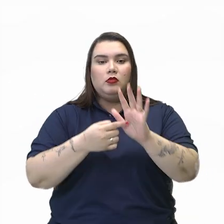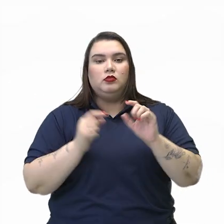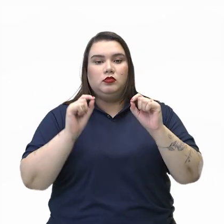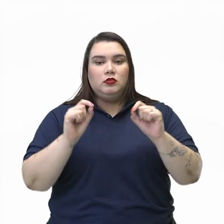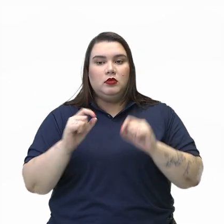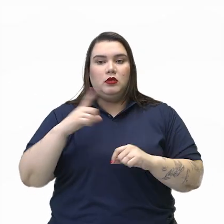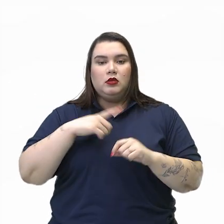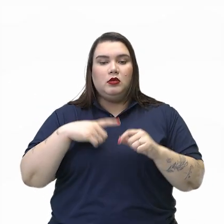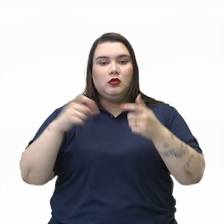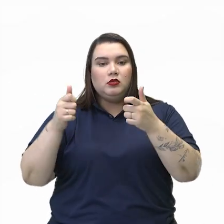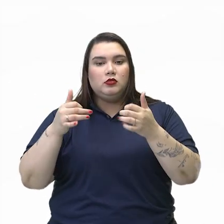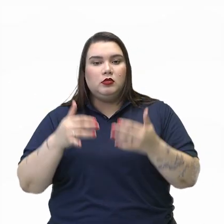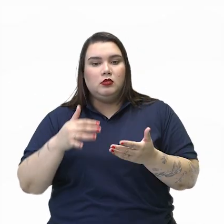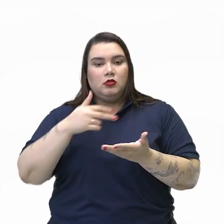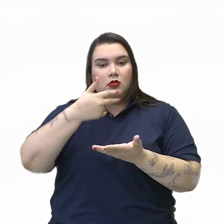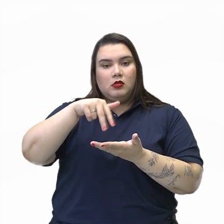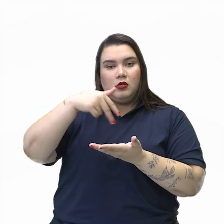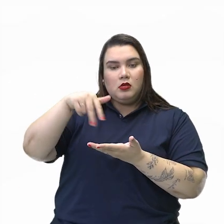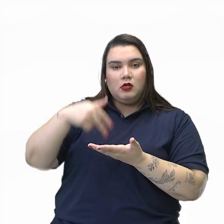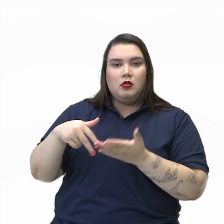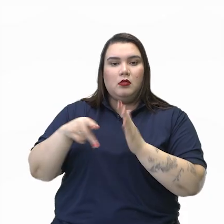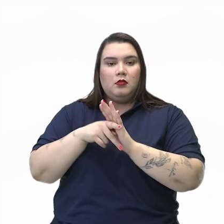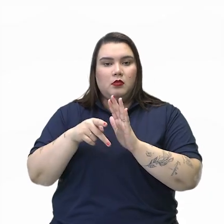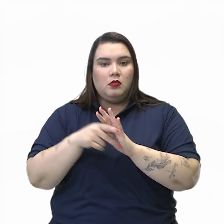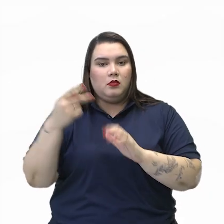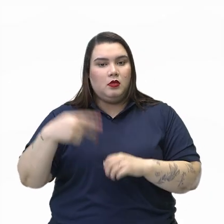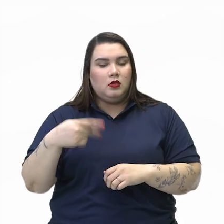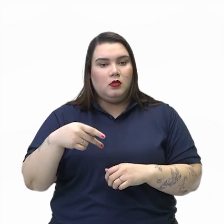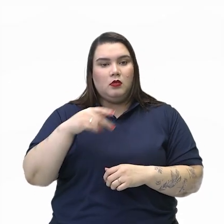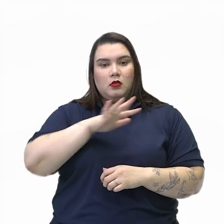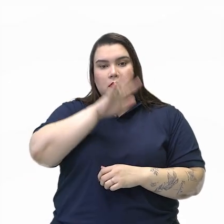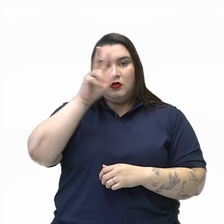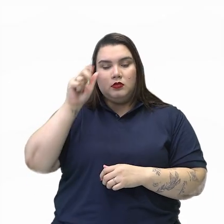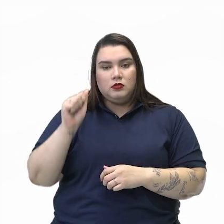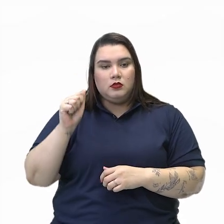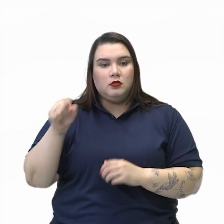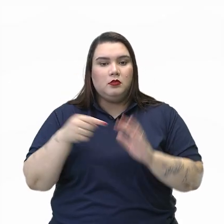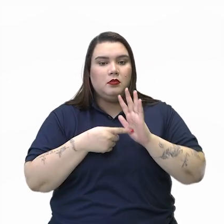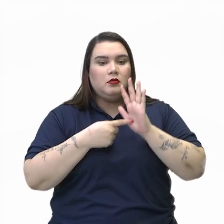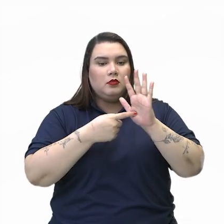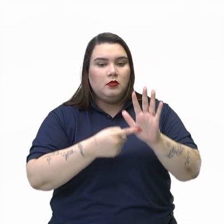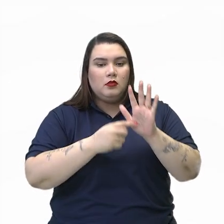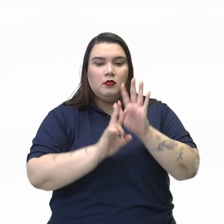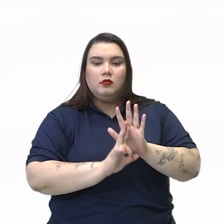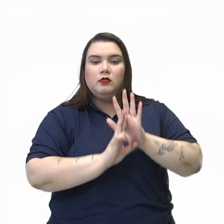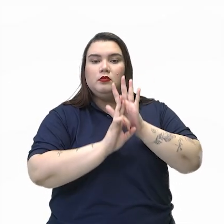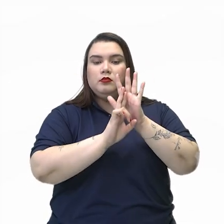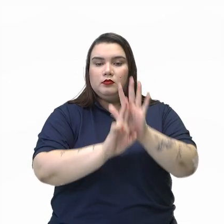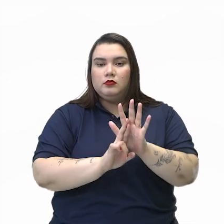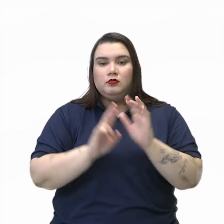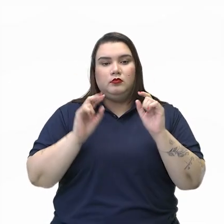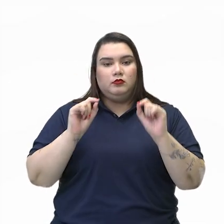uma coreografia de um bailarino do corpo de dança do Amazonas. E ele nos trouxe uma representação